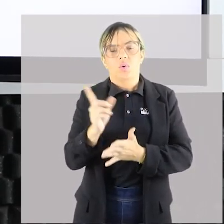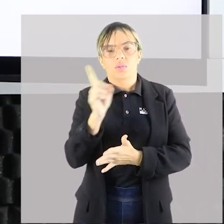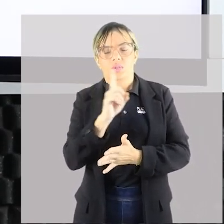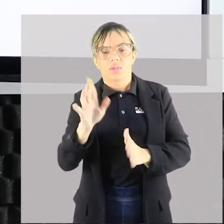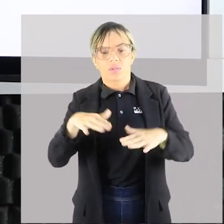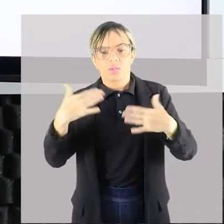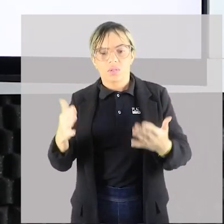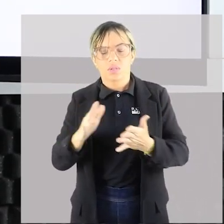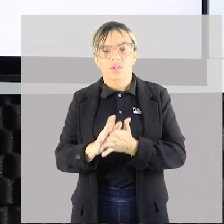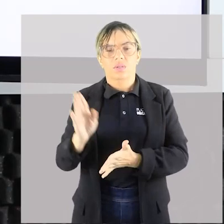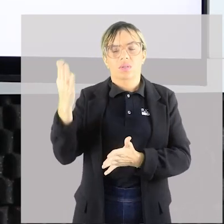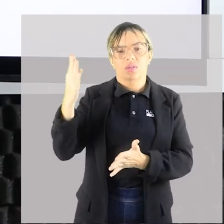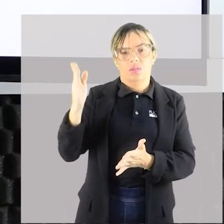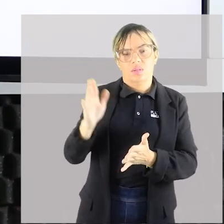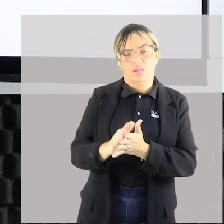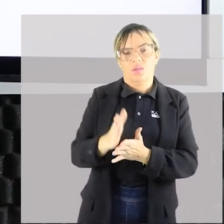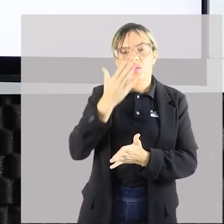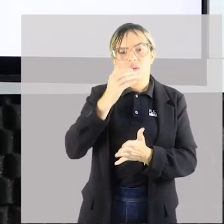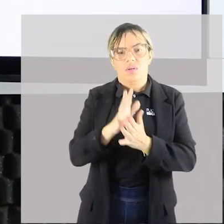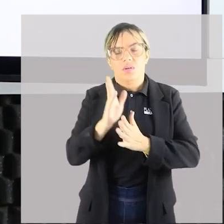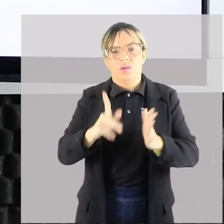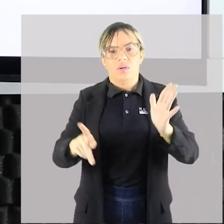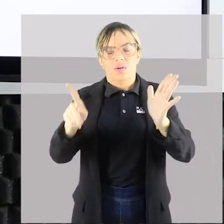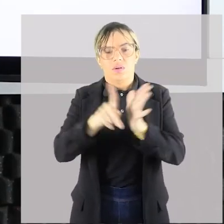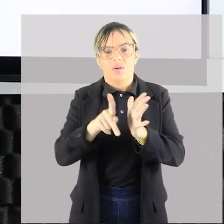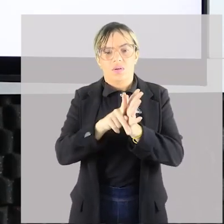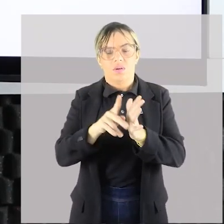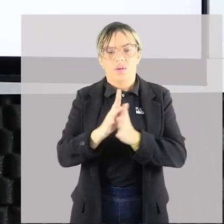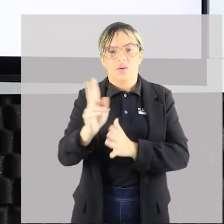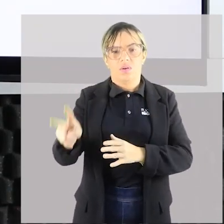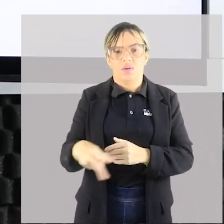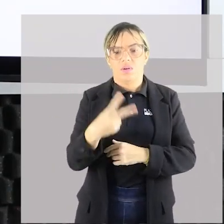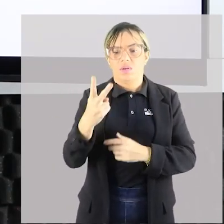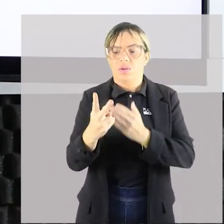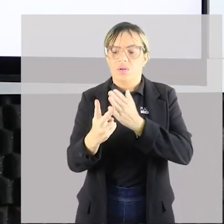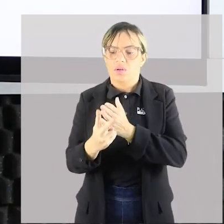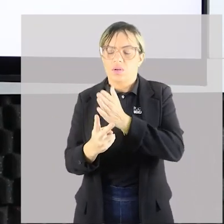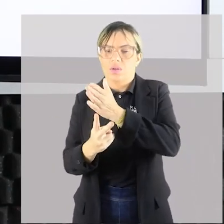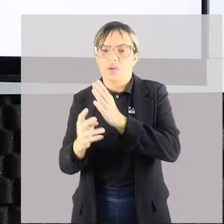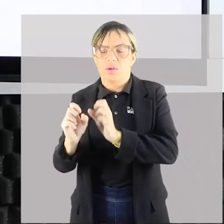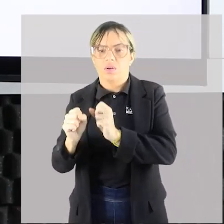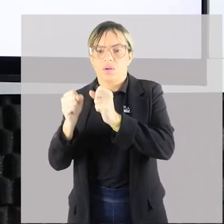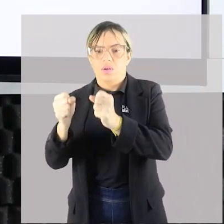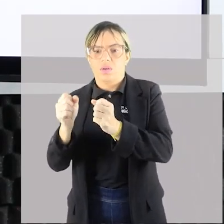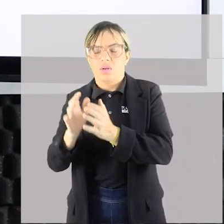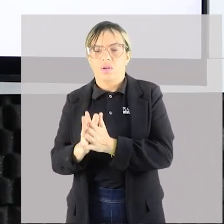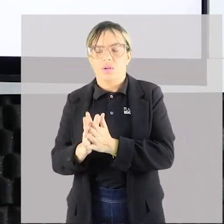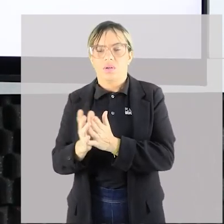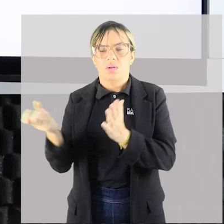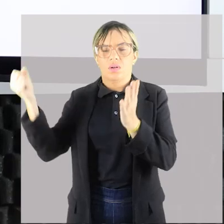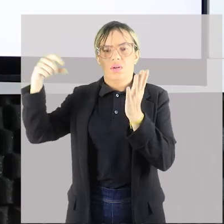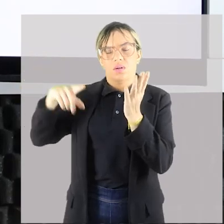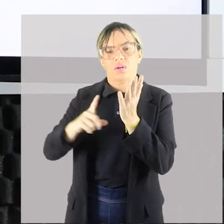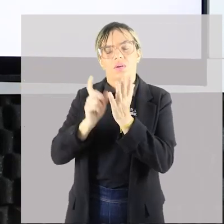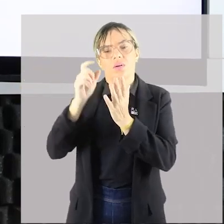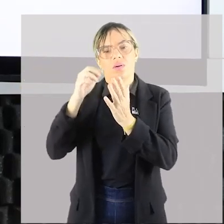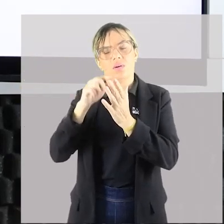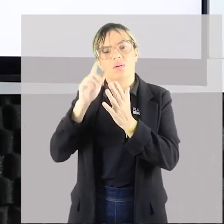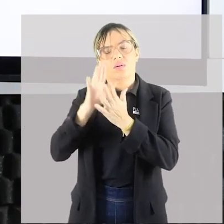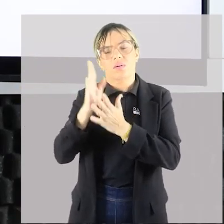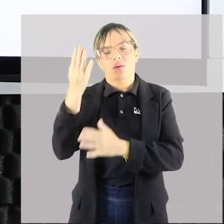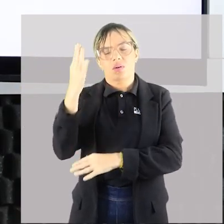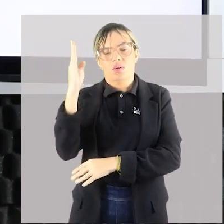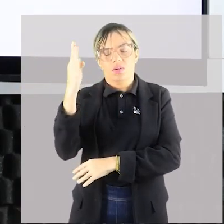Existem aquelas bactérias que produzem seu alimento através de dois processos. Elas podem fazer fotossíntese, ou